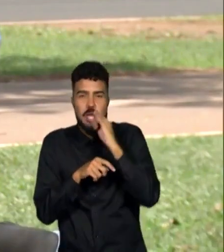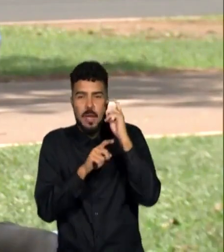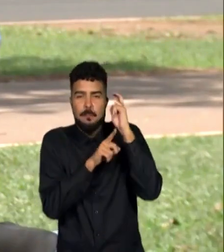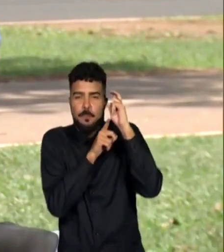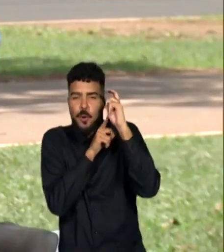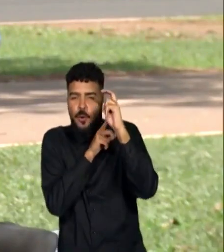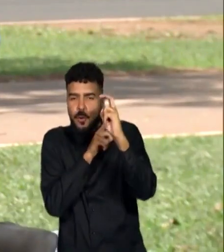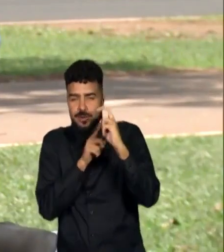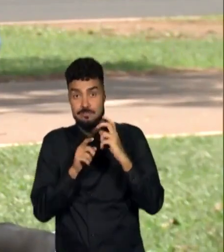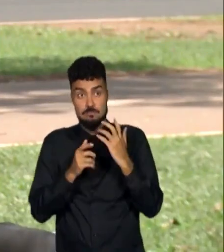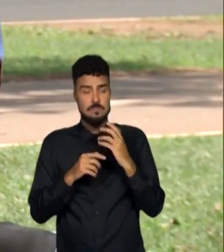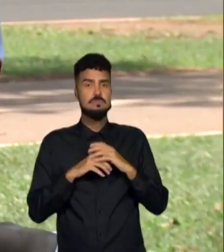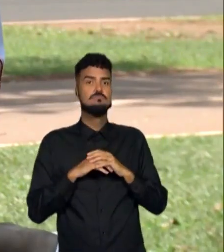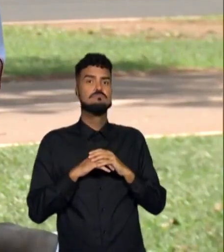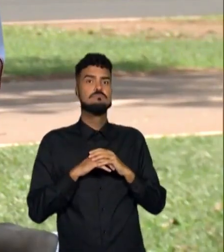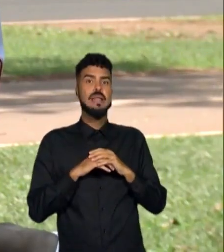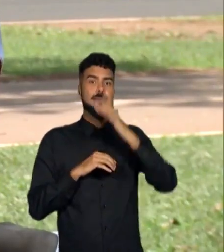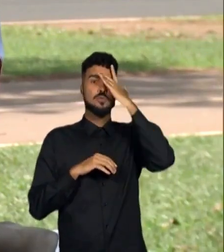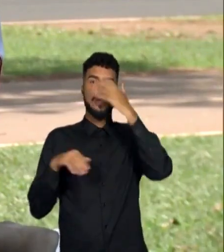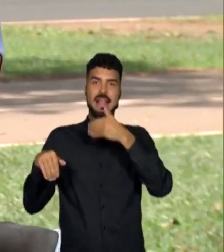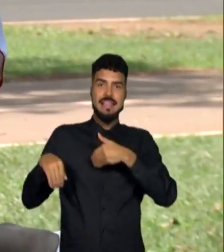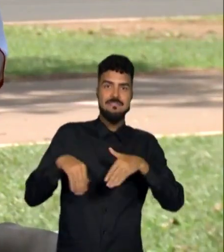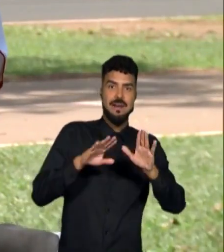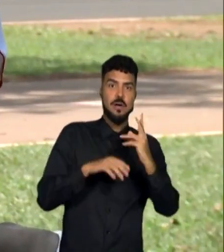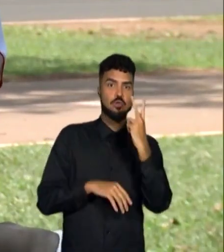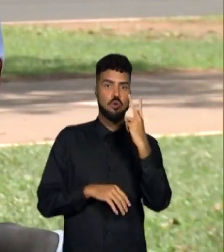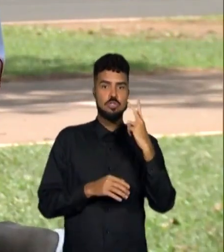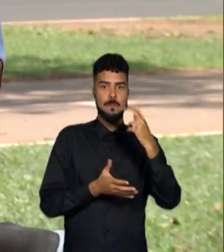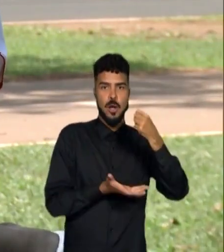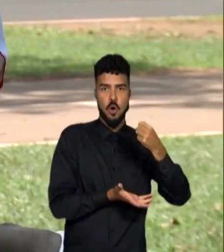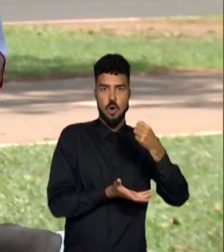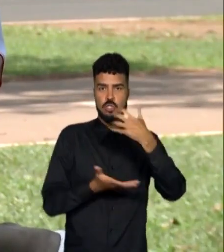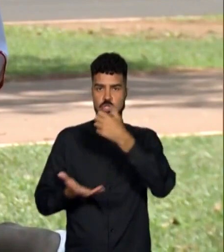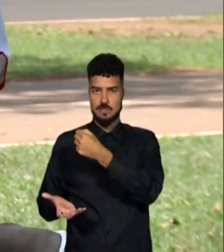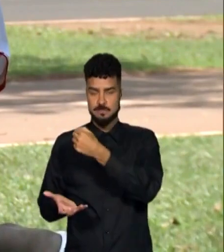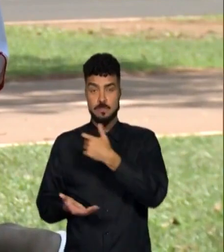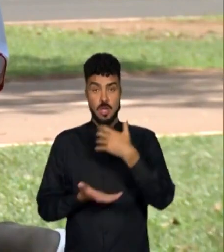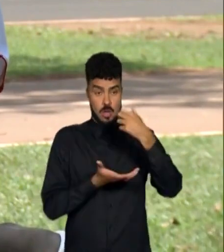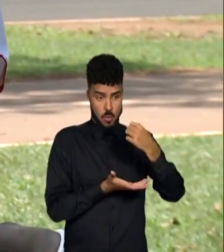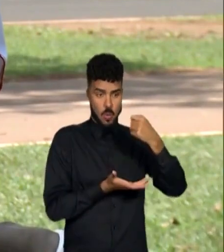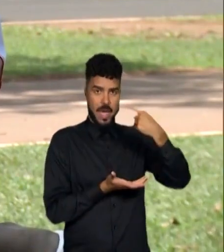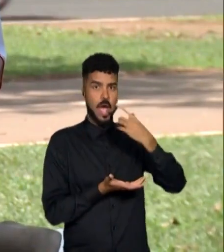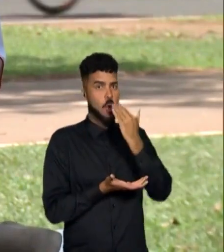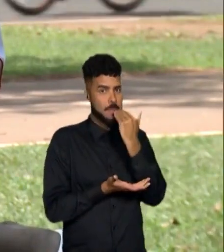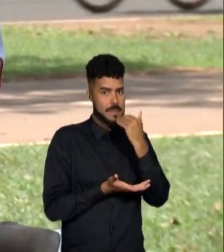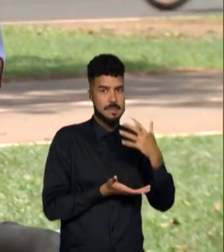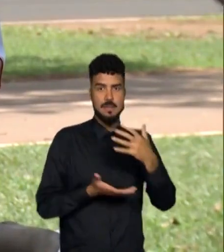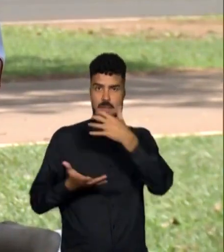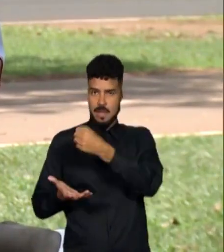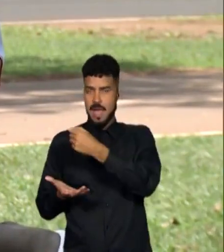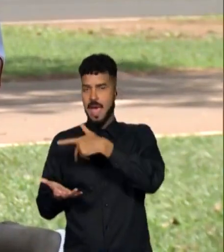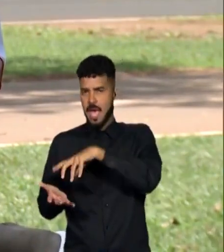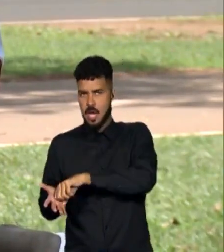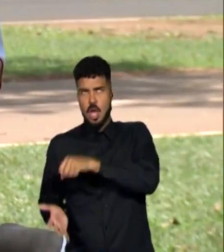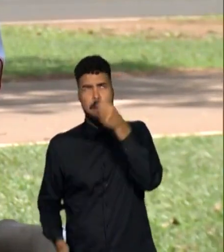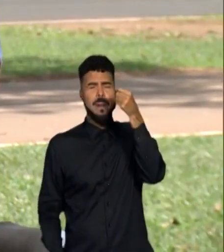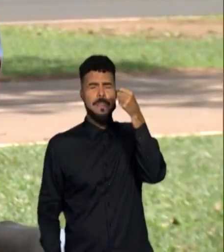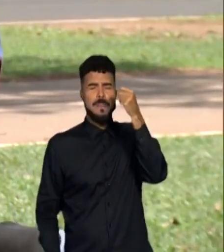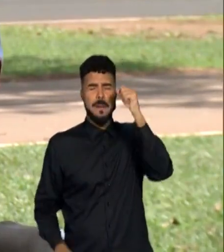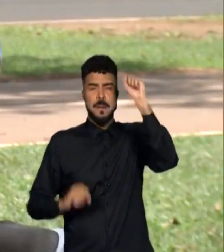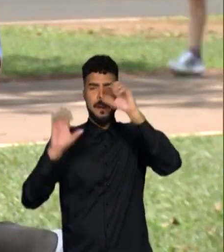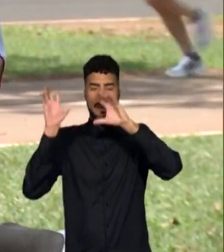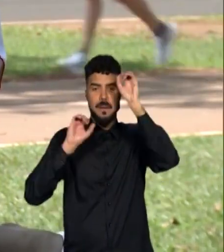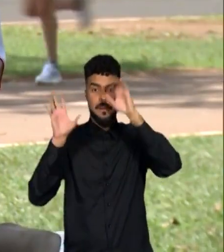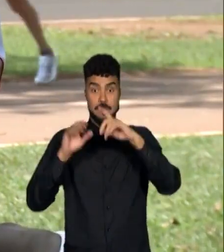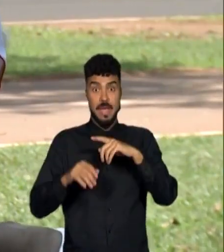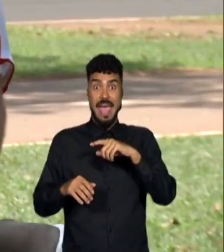E as pessoas levavam dois pacotes, levavam um pacote com comida e levavam outro pacote com fogos. E o fogos era uma surpresa,